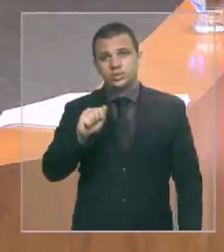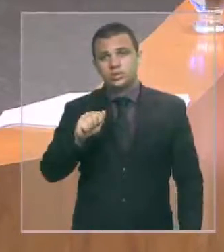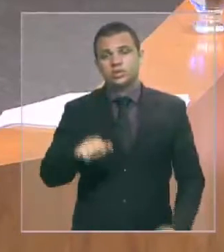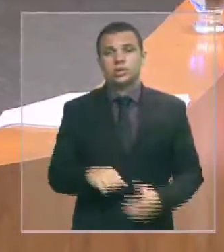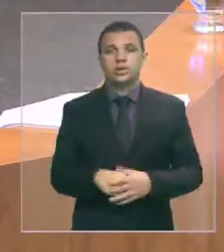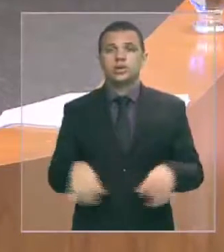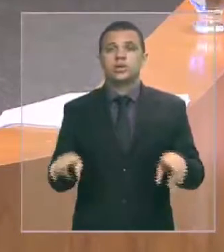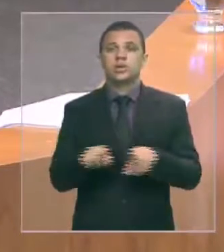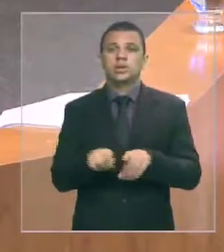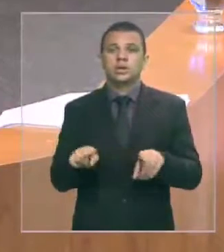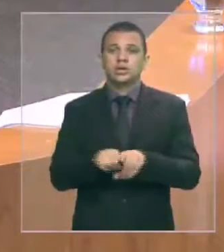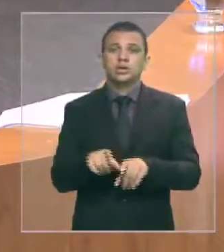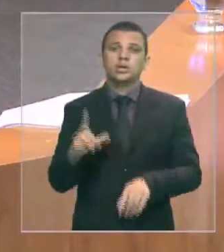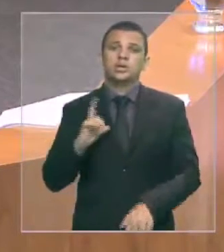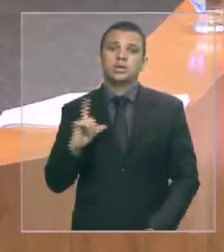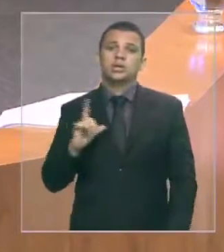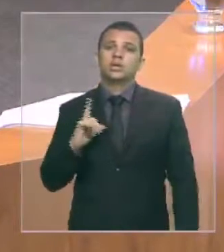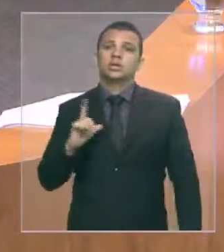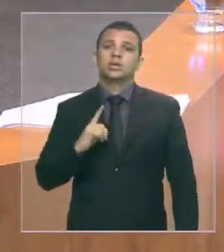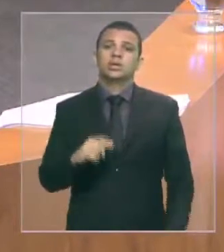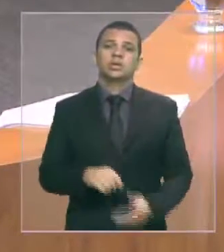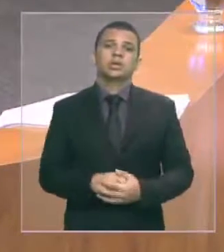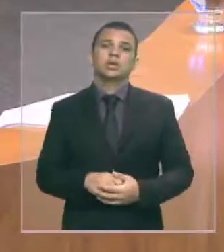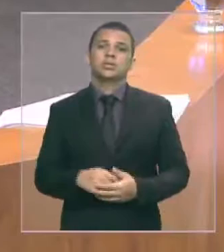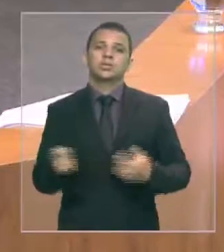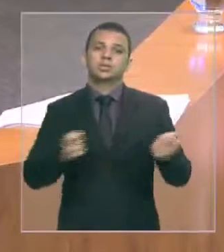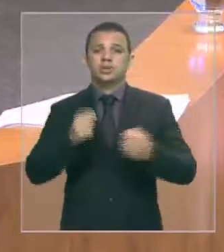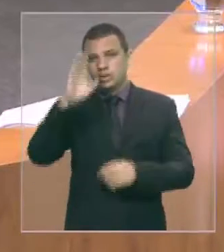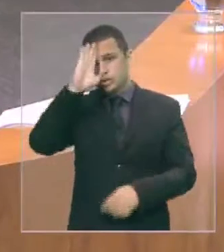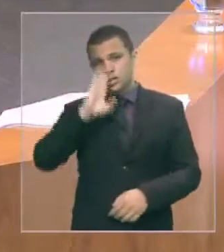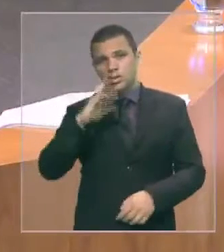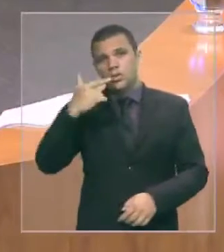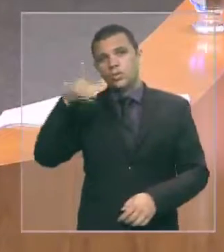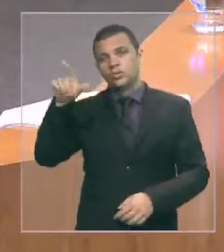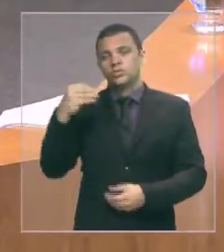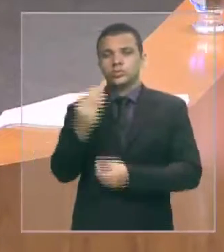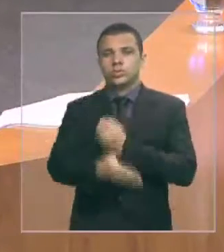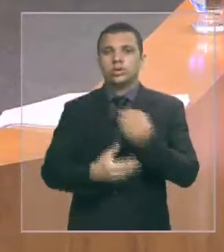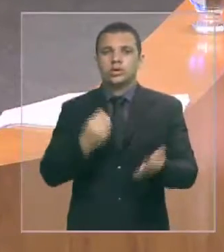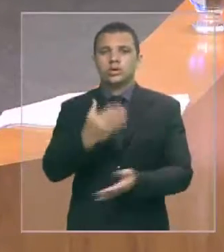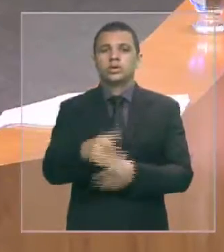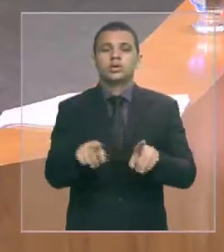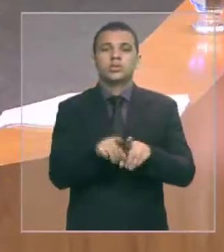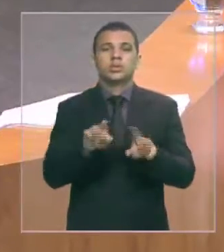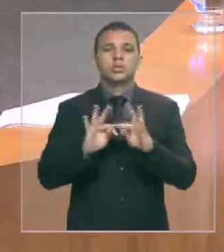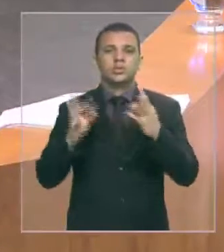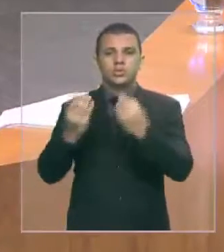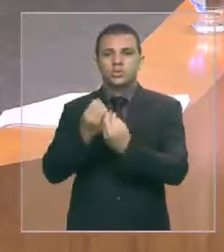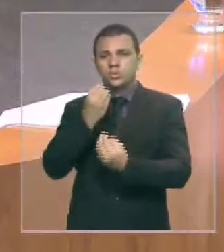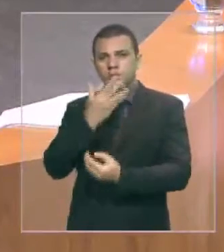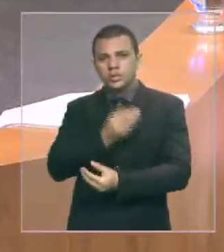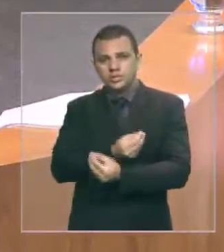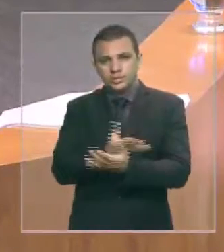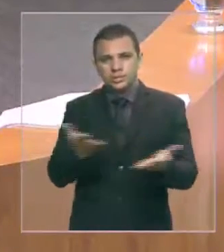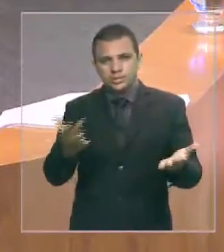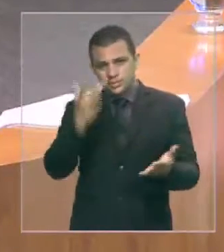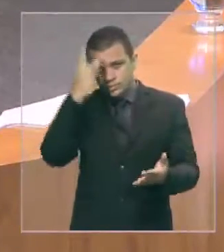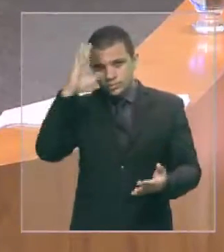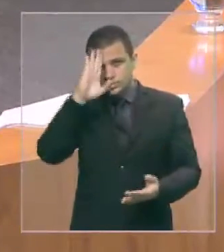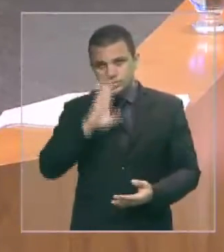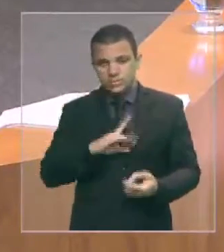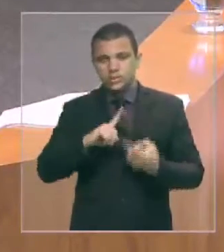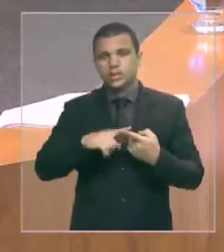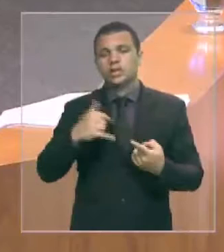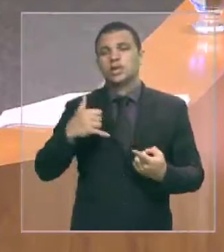Manutenção das gratuidades e outros benefícios. Garantia de todos os benefícios da gratuidade. Idosos acima de